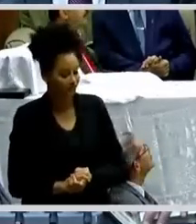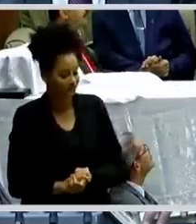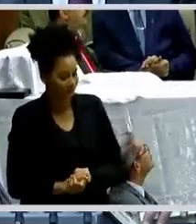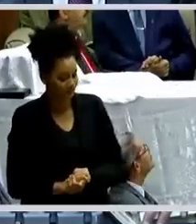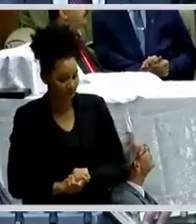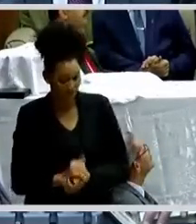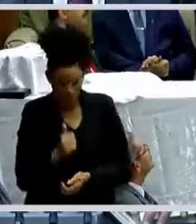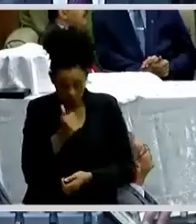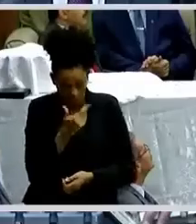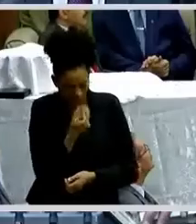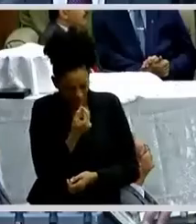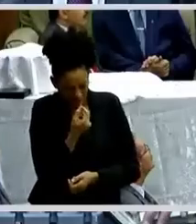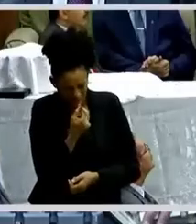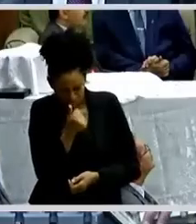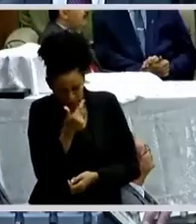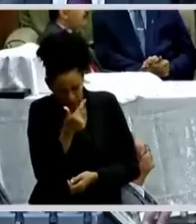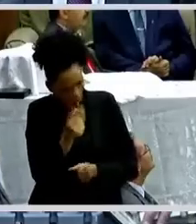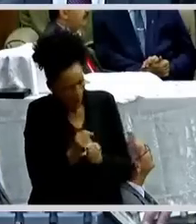Doze anos.